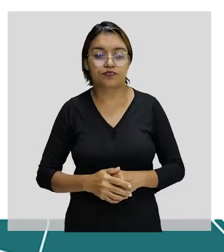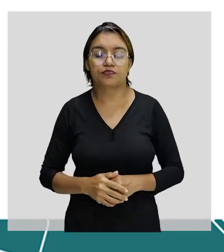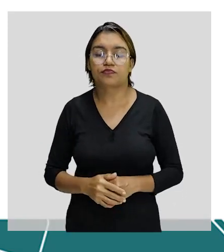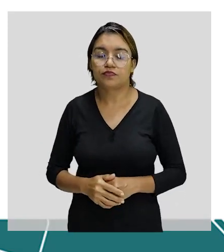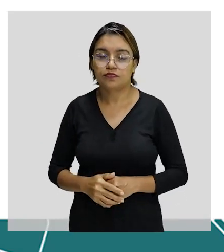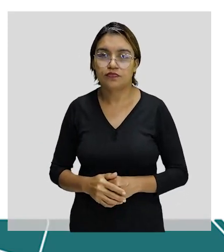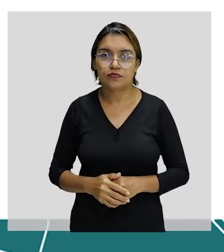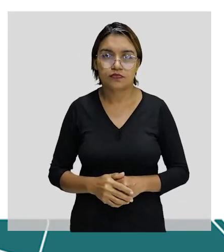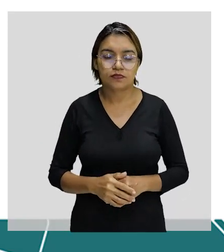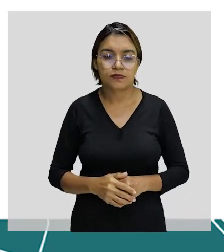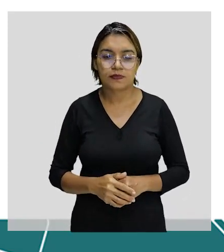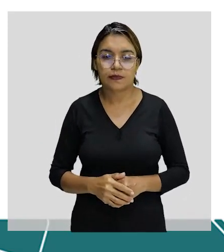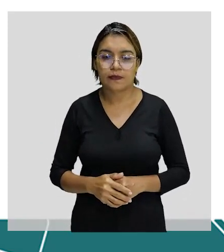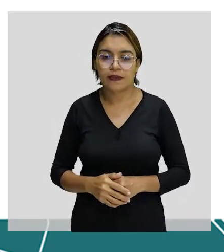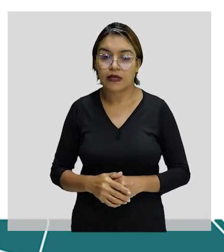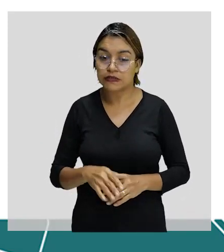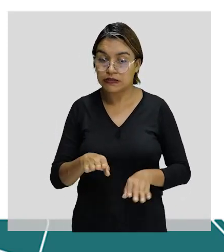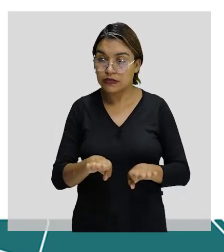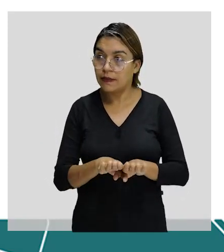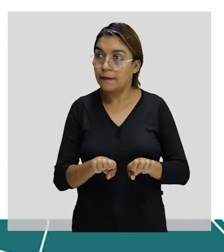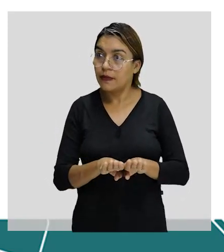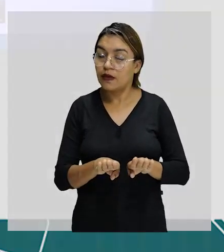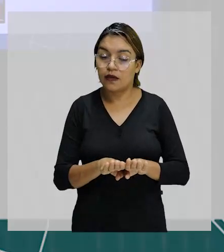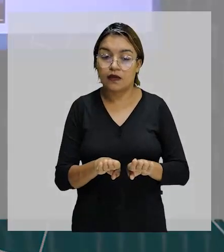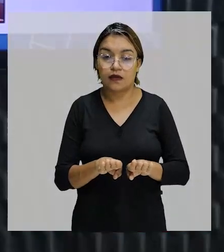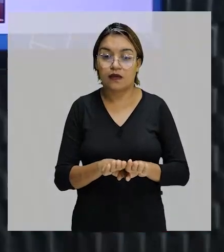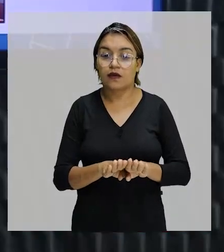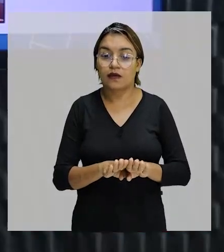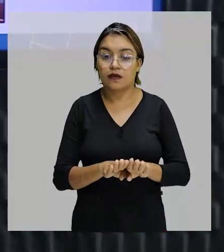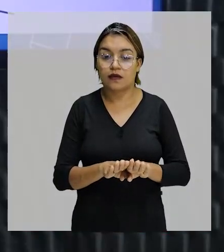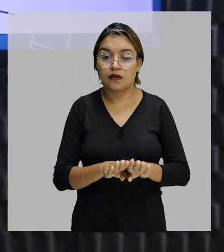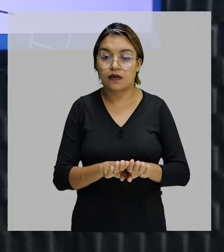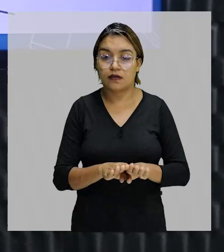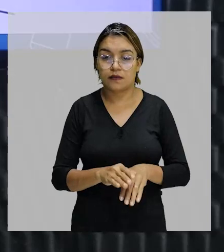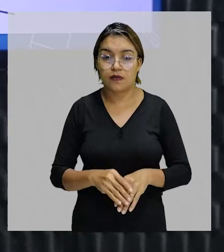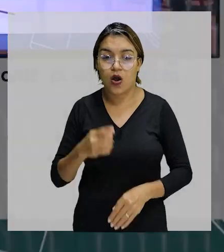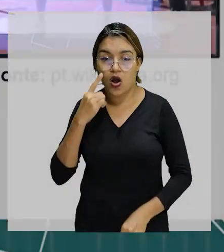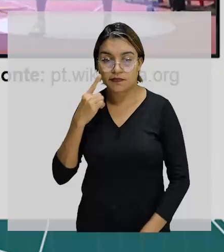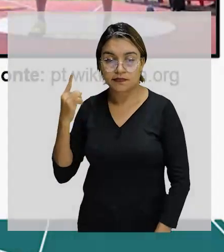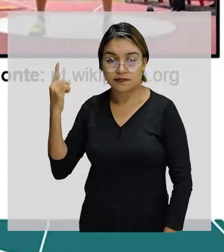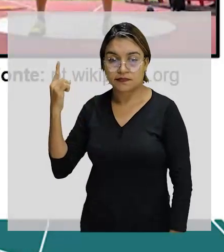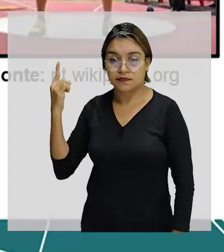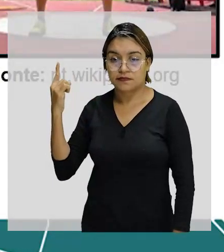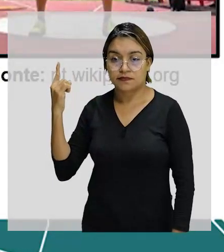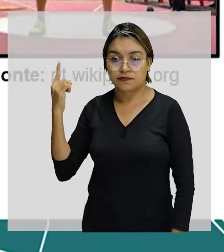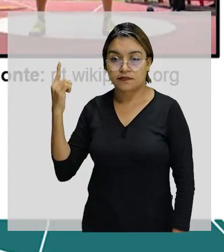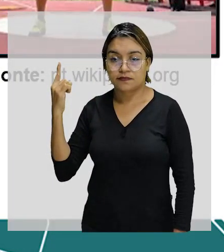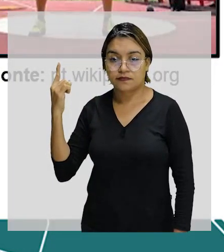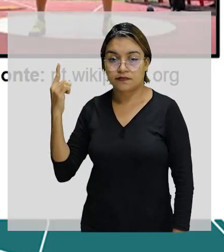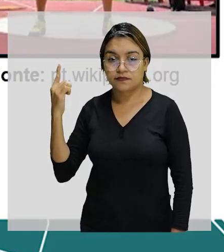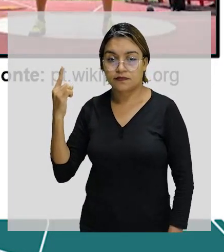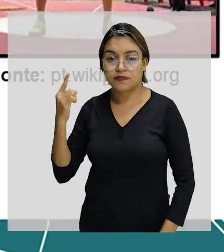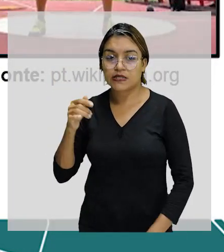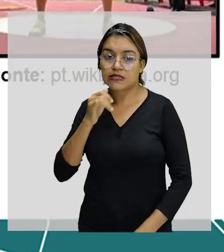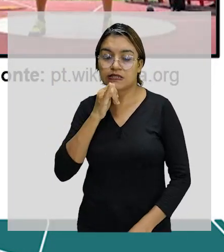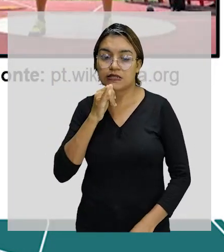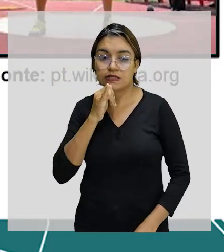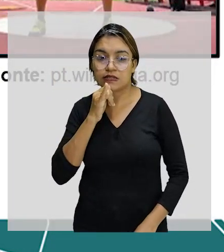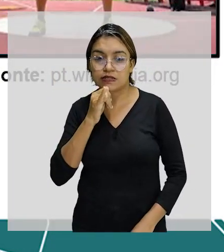Lançamento e a fase de reversão, né? Que é onde ele não pode sair da área de lançamento. Lançamento de disco.